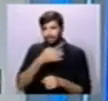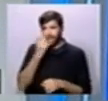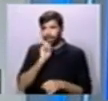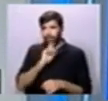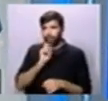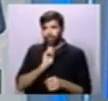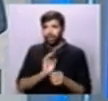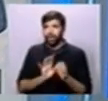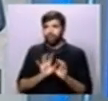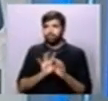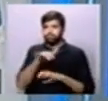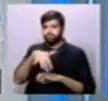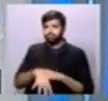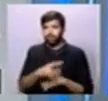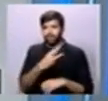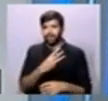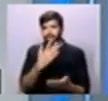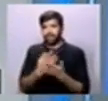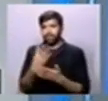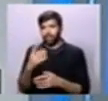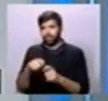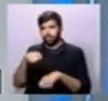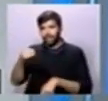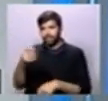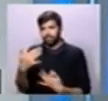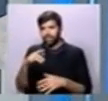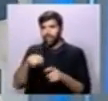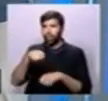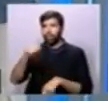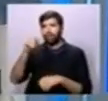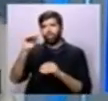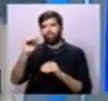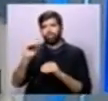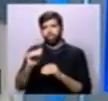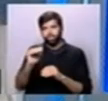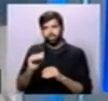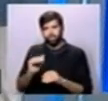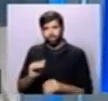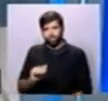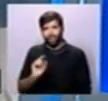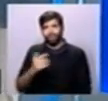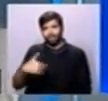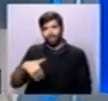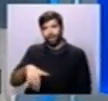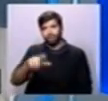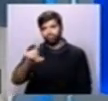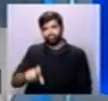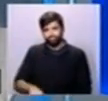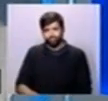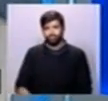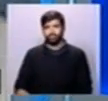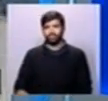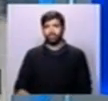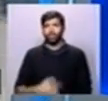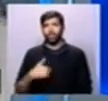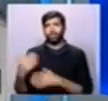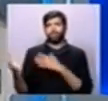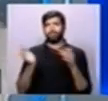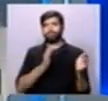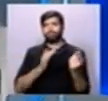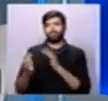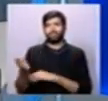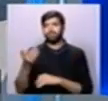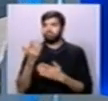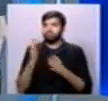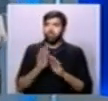ondas com 3 a 4 metros, mas gradualmente as ondas vão diminuindo de altura ao longo do dia de hoje. O vento é geralmente